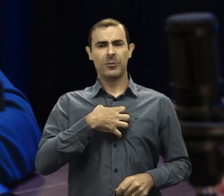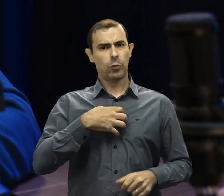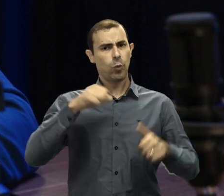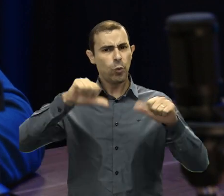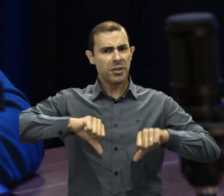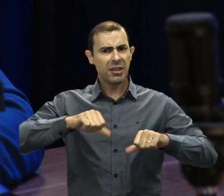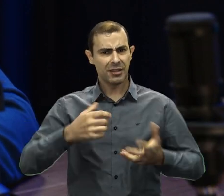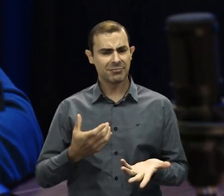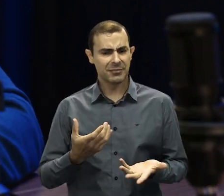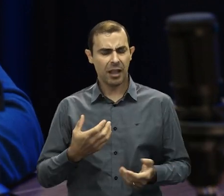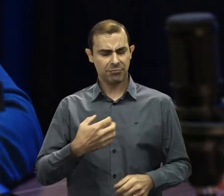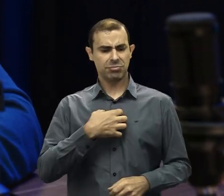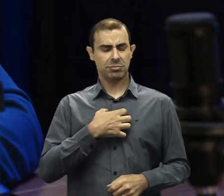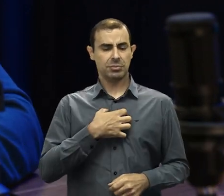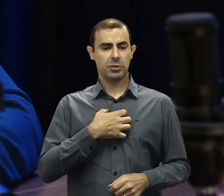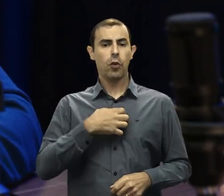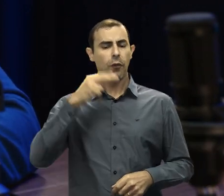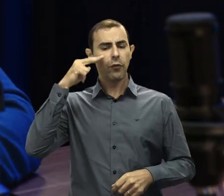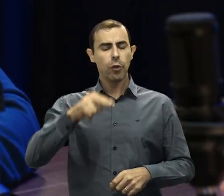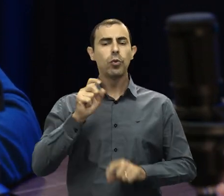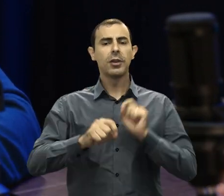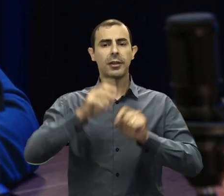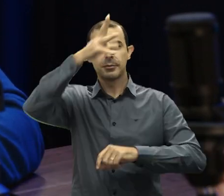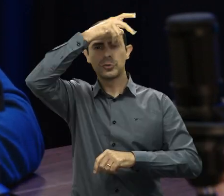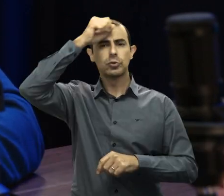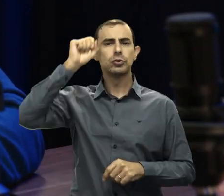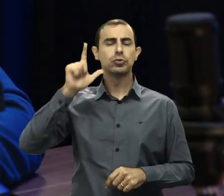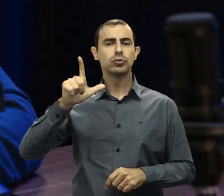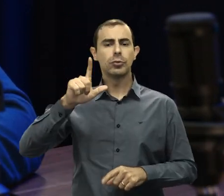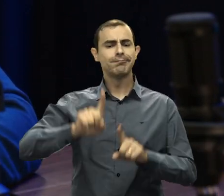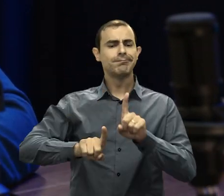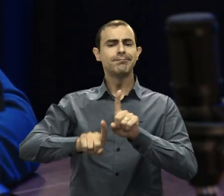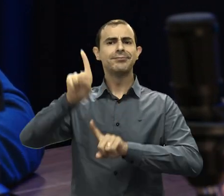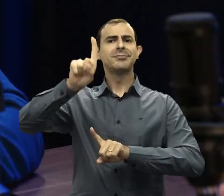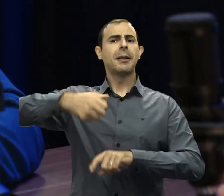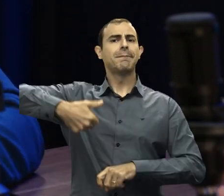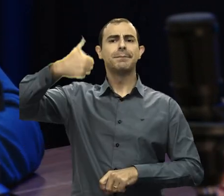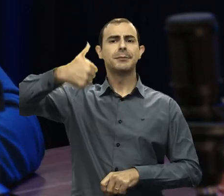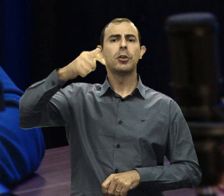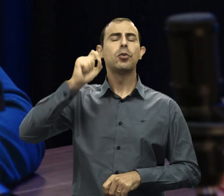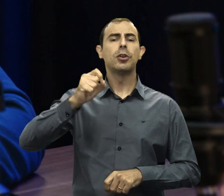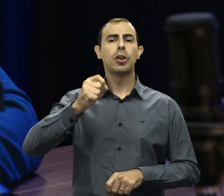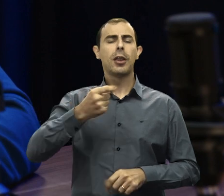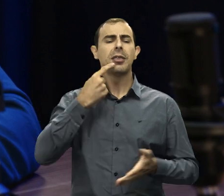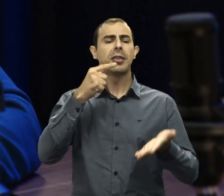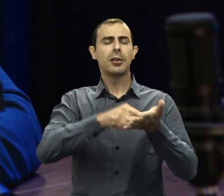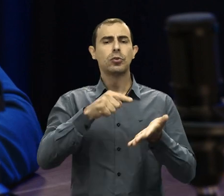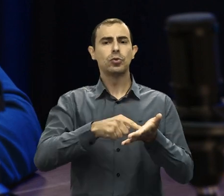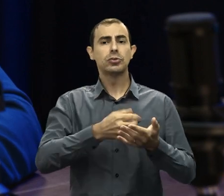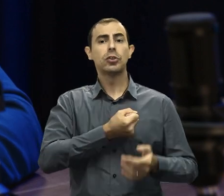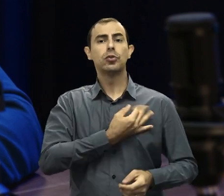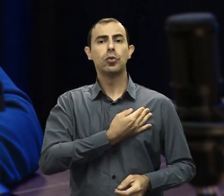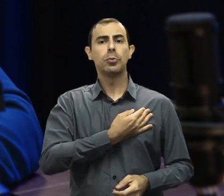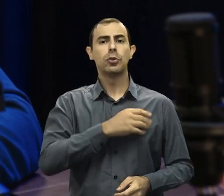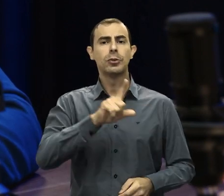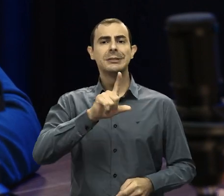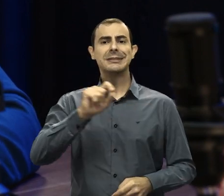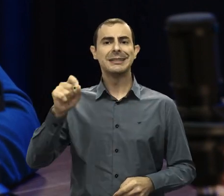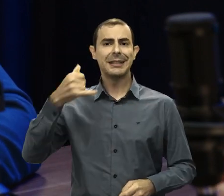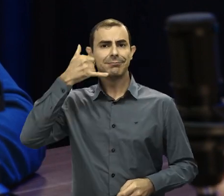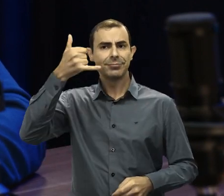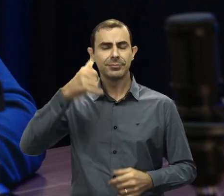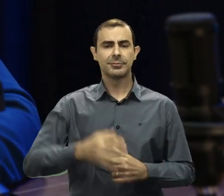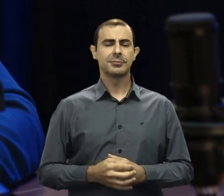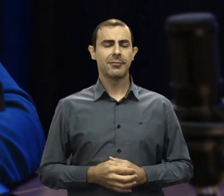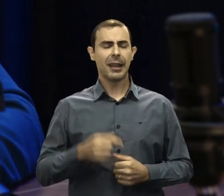negativamente, perceber que o Mato Grosso do Sul aparecia ali liderando o número de denúncias no Disque 100. Então isso me chamou a atenção, fui